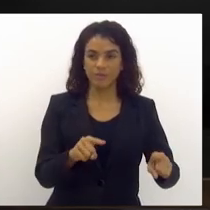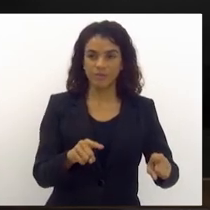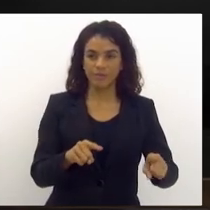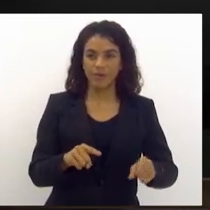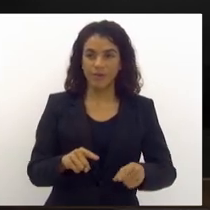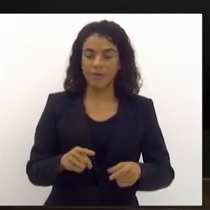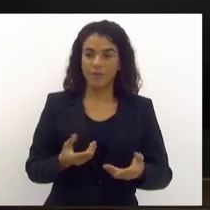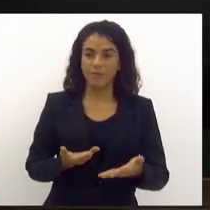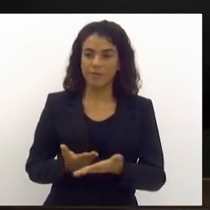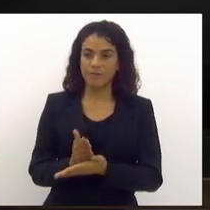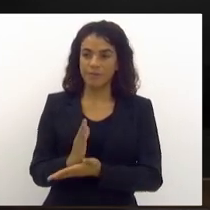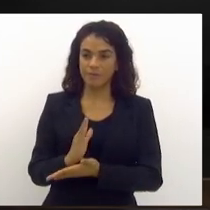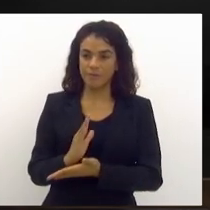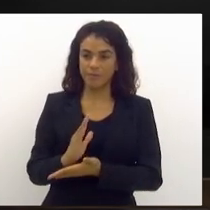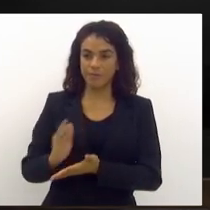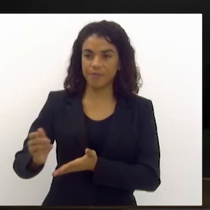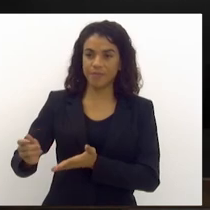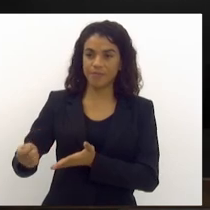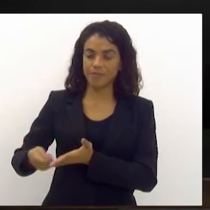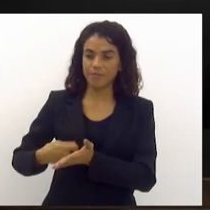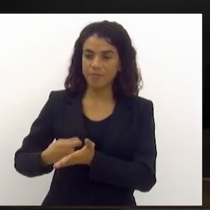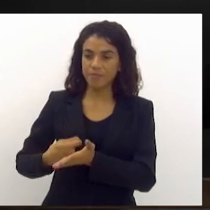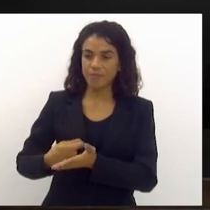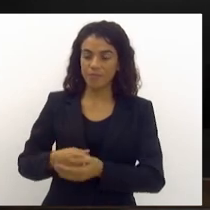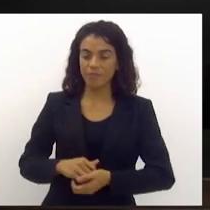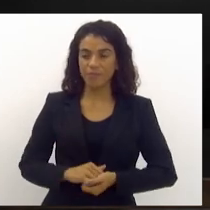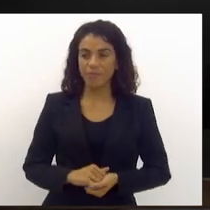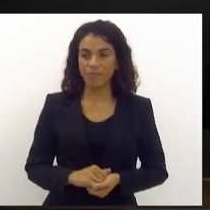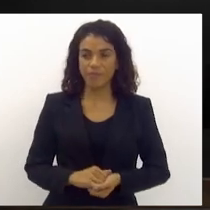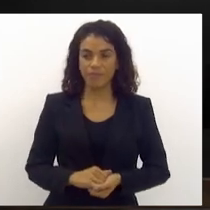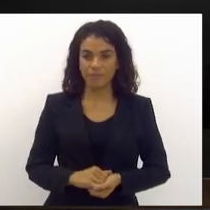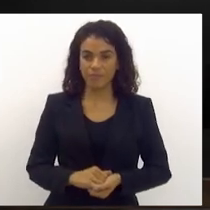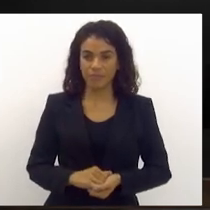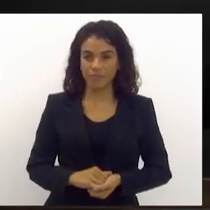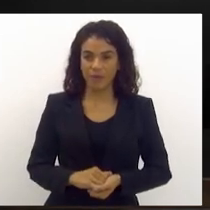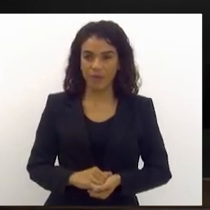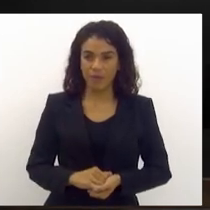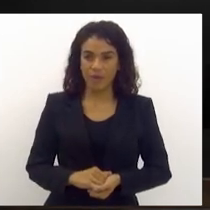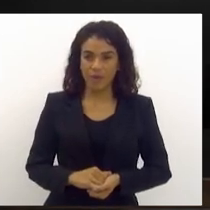Matéria aprovada, vai à promulgação.